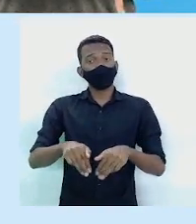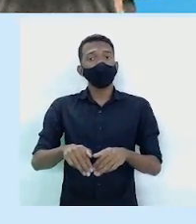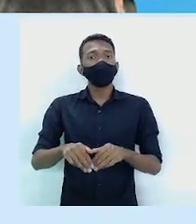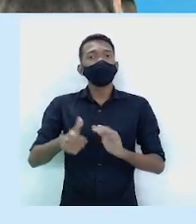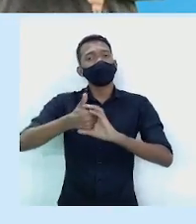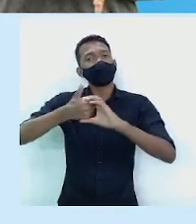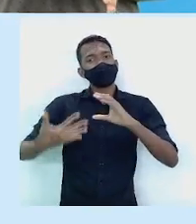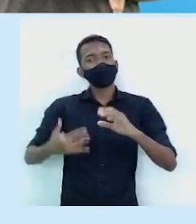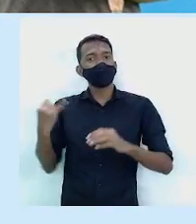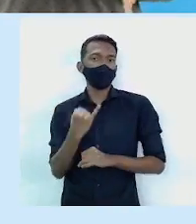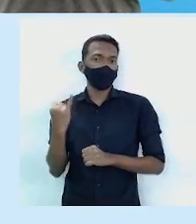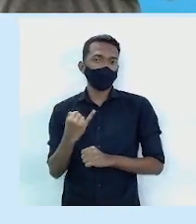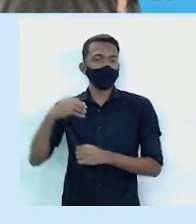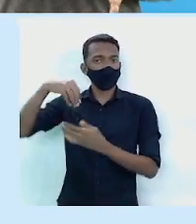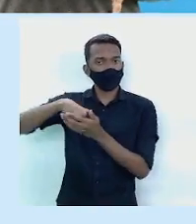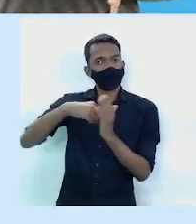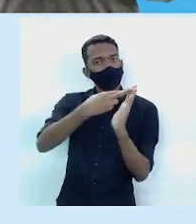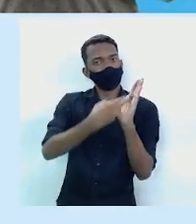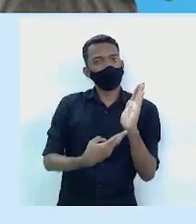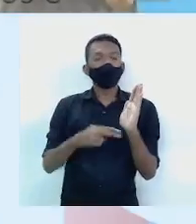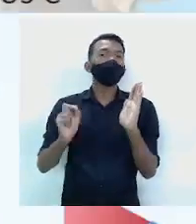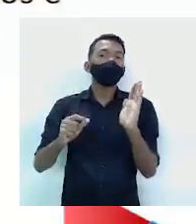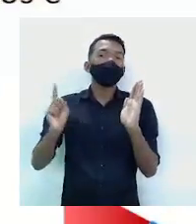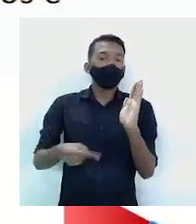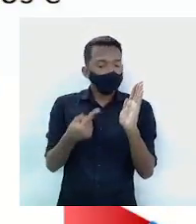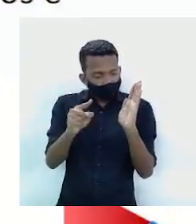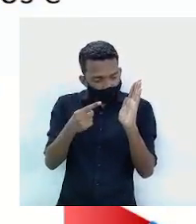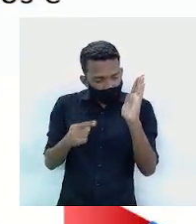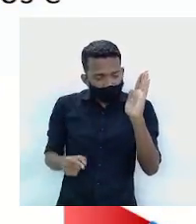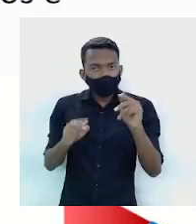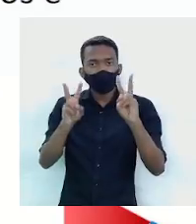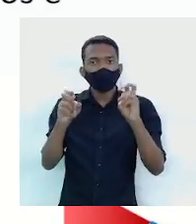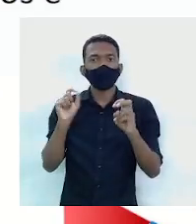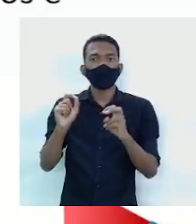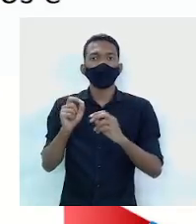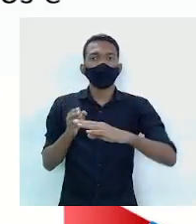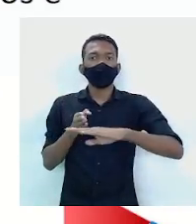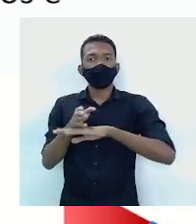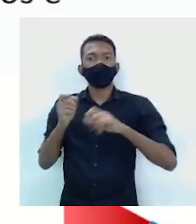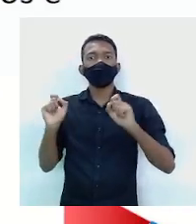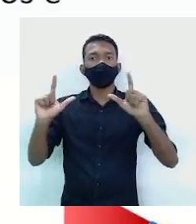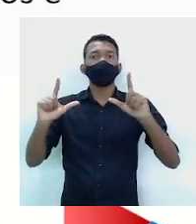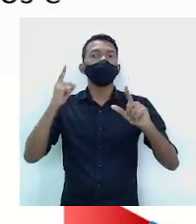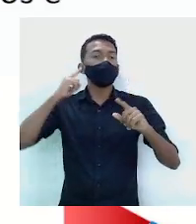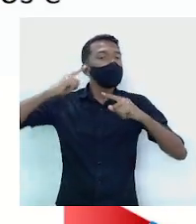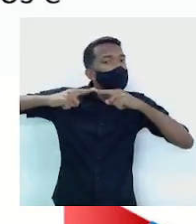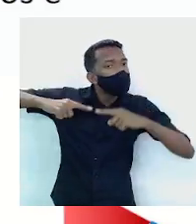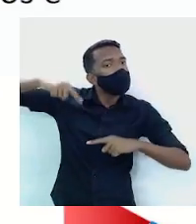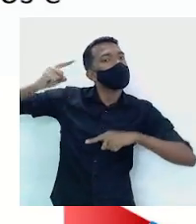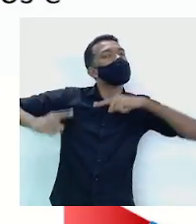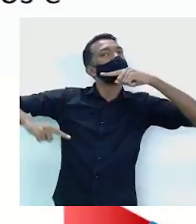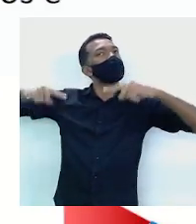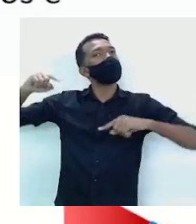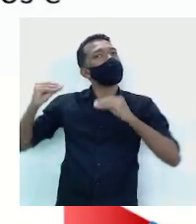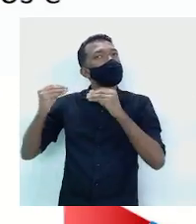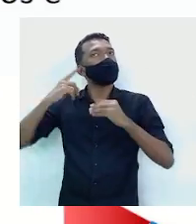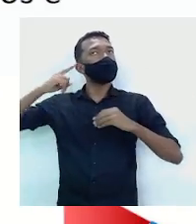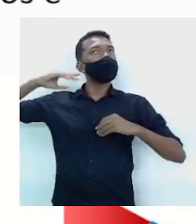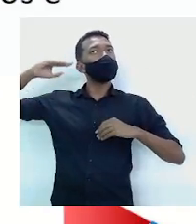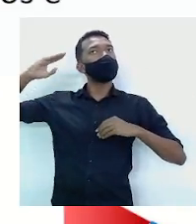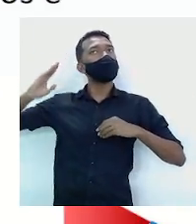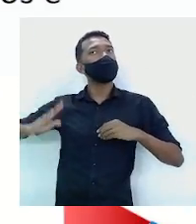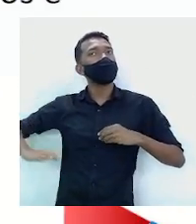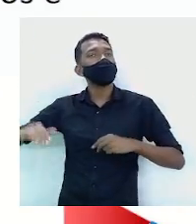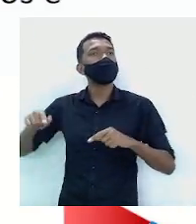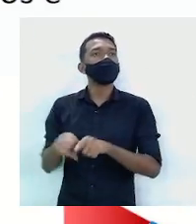característica importante do roteiro são as indicações sobre a inserção de trilha e efeitos sonoros. Então,